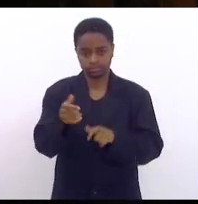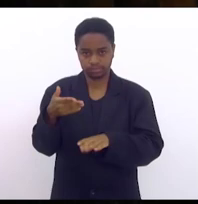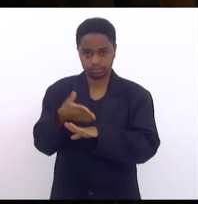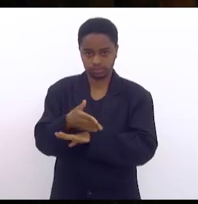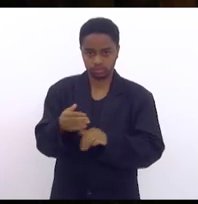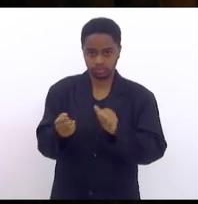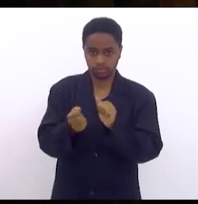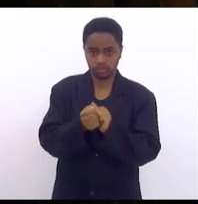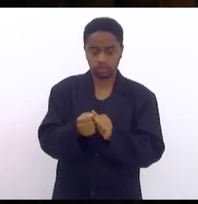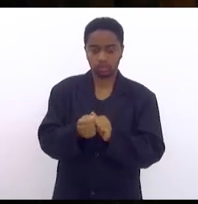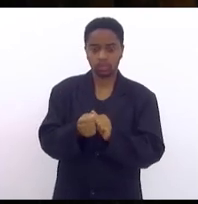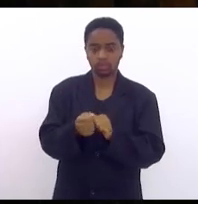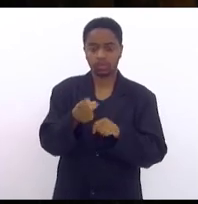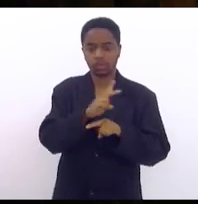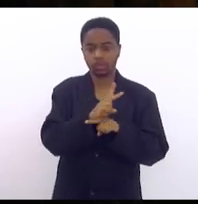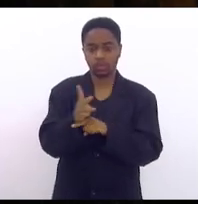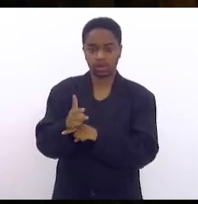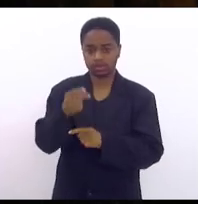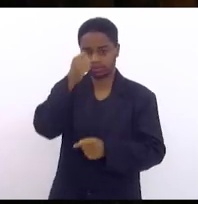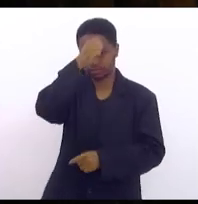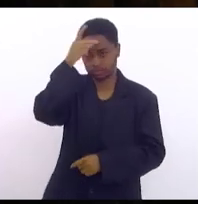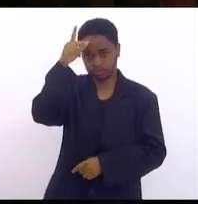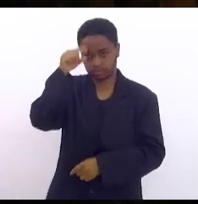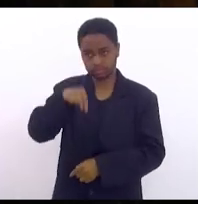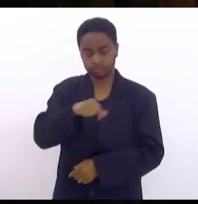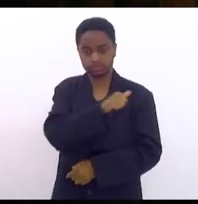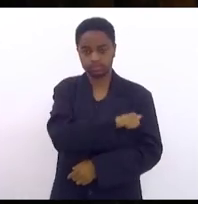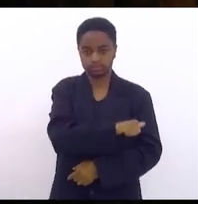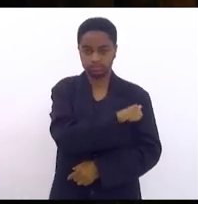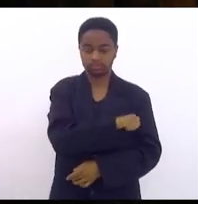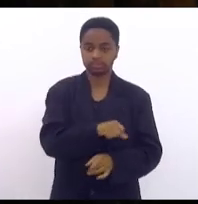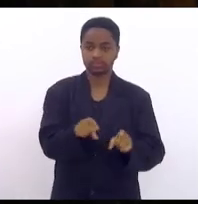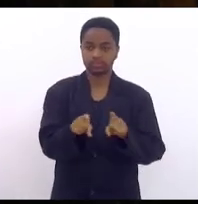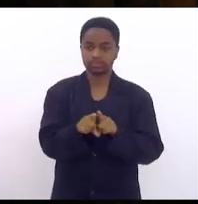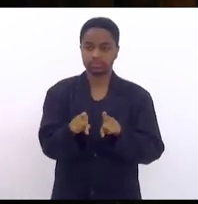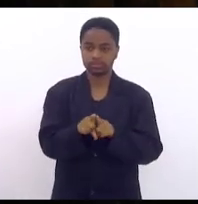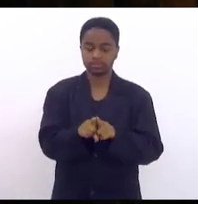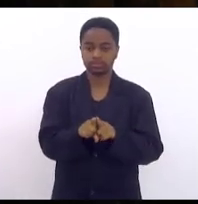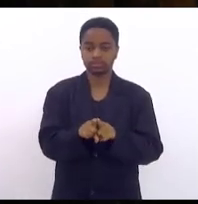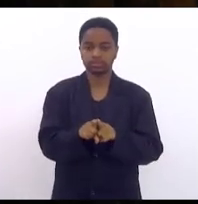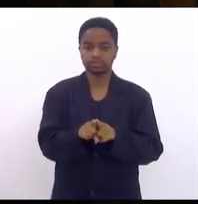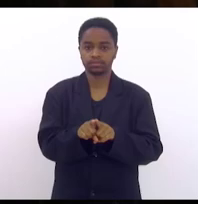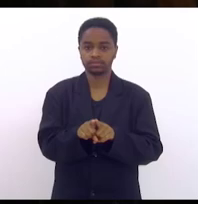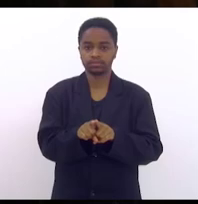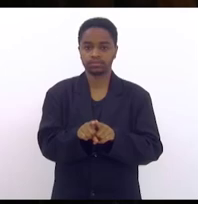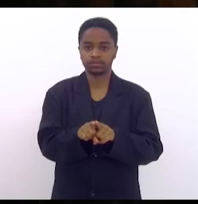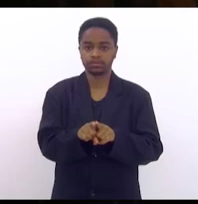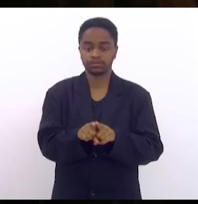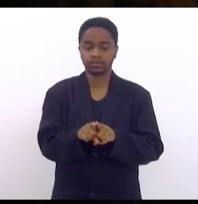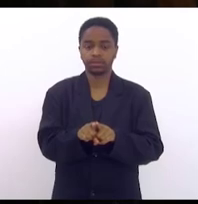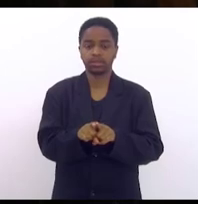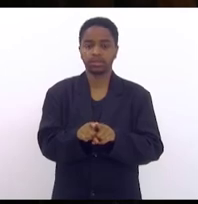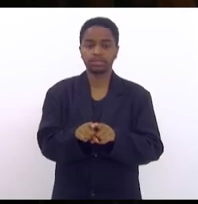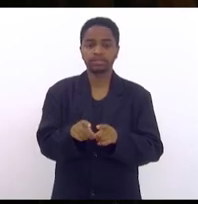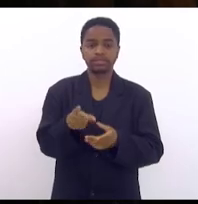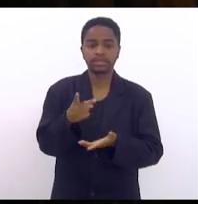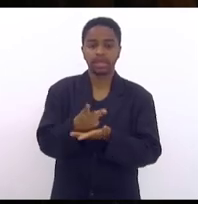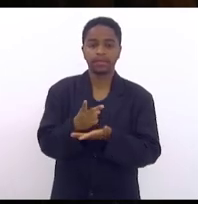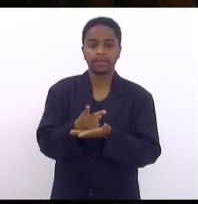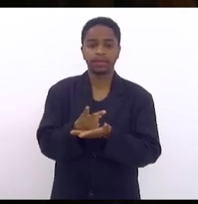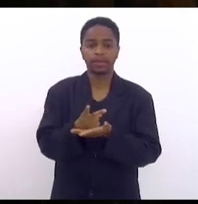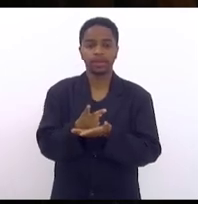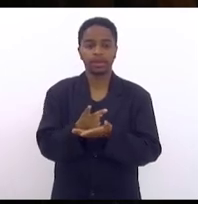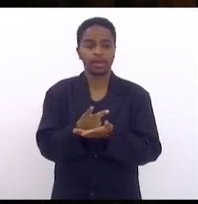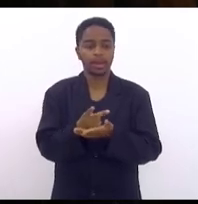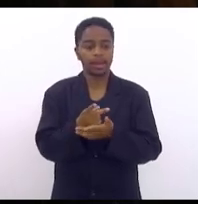Guarda Municipal do Rio de Janeiro, que, aliás, está sendo cada vez mais achincalhada a sua reputação perante